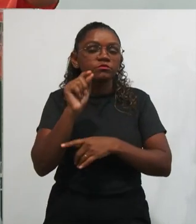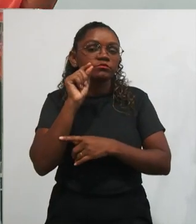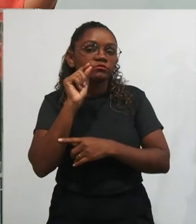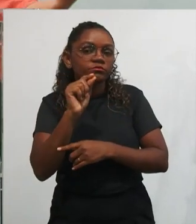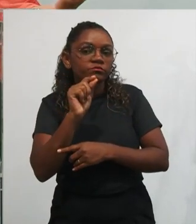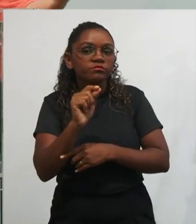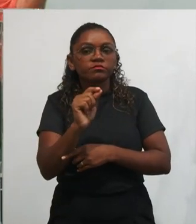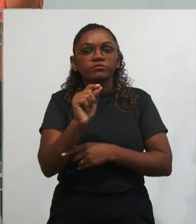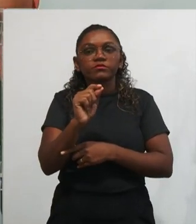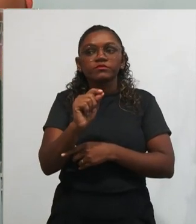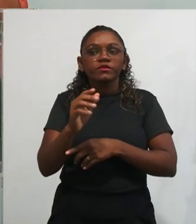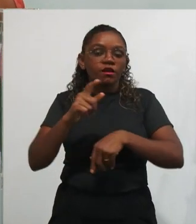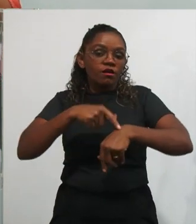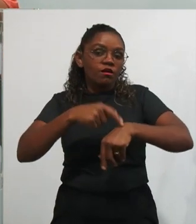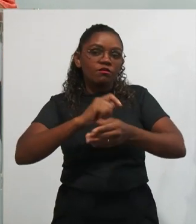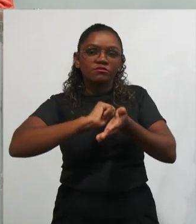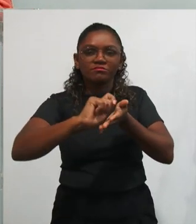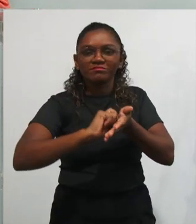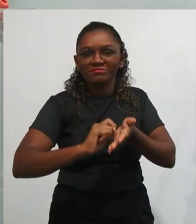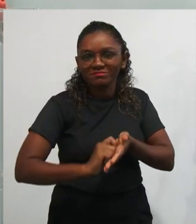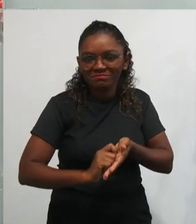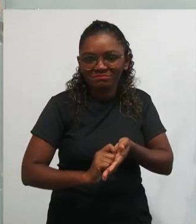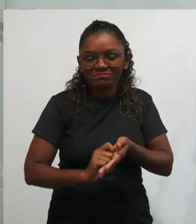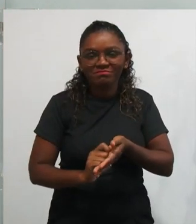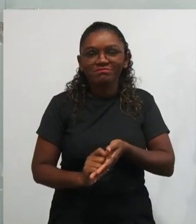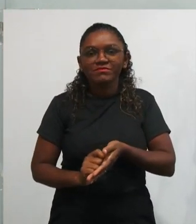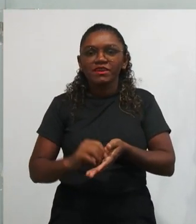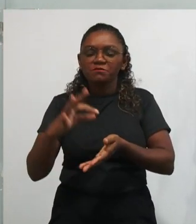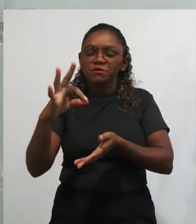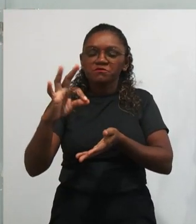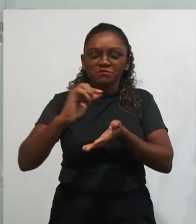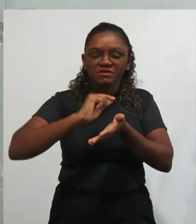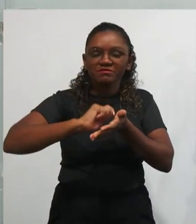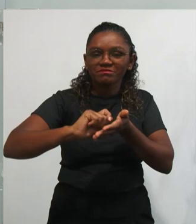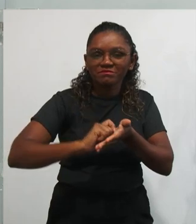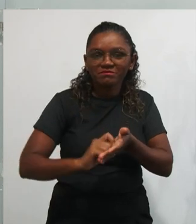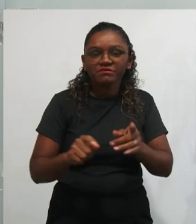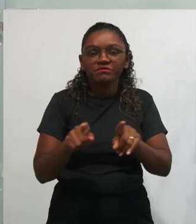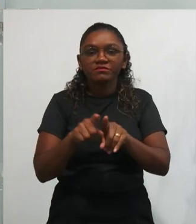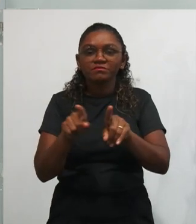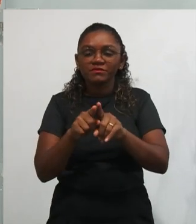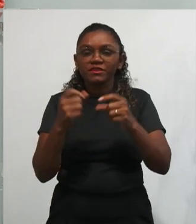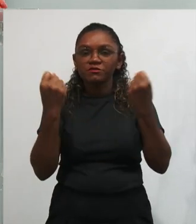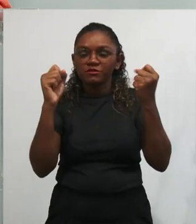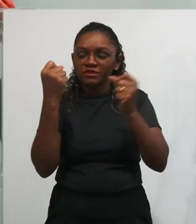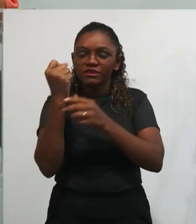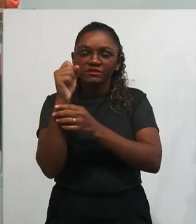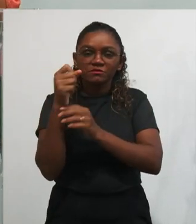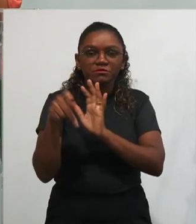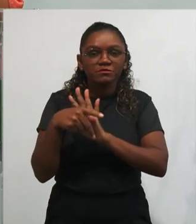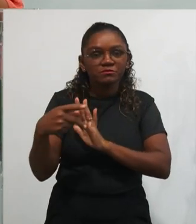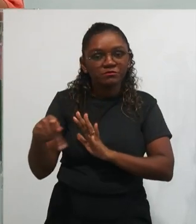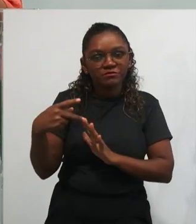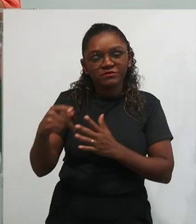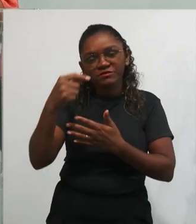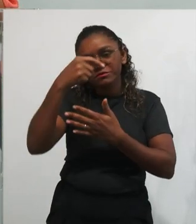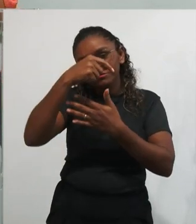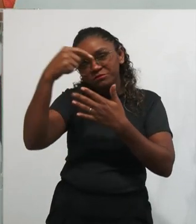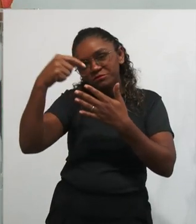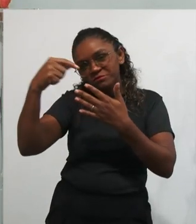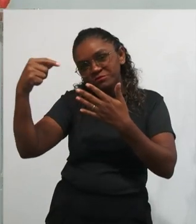hora da escrita é aquele movimento de pinça é a coordenação motora fina isso esses